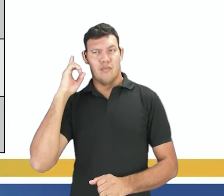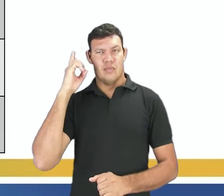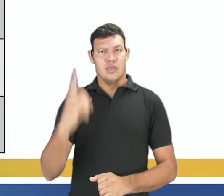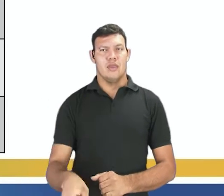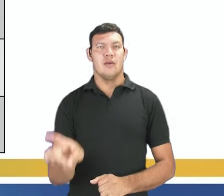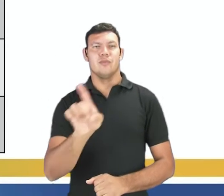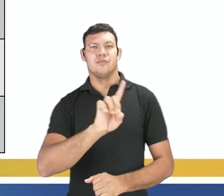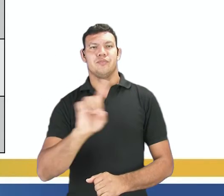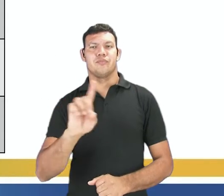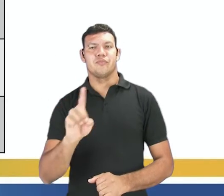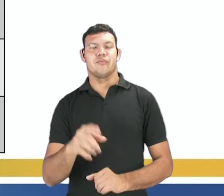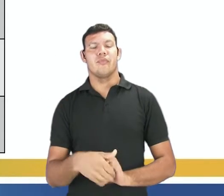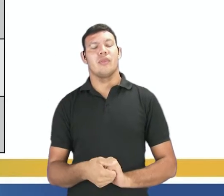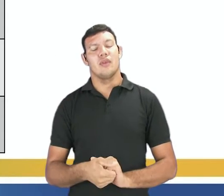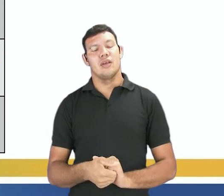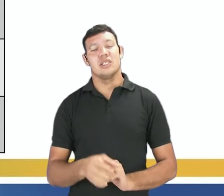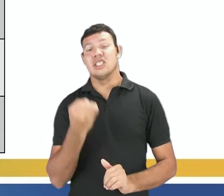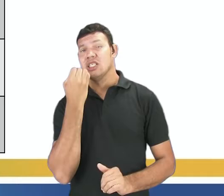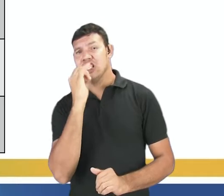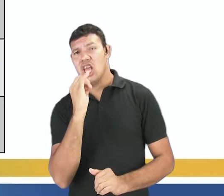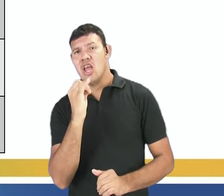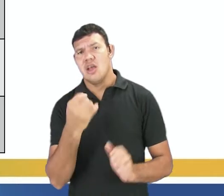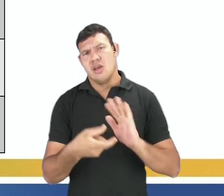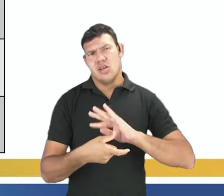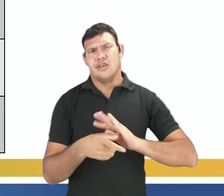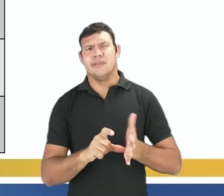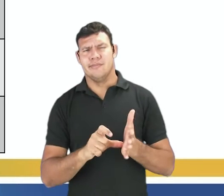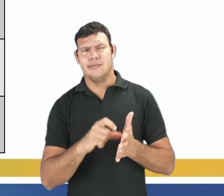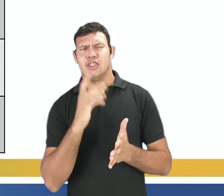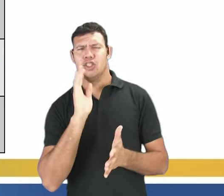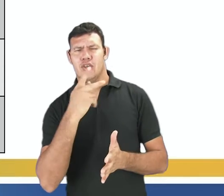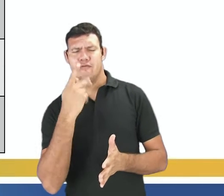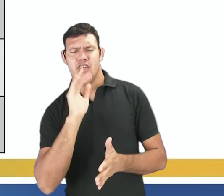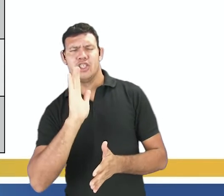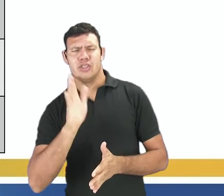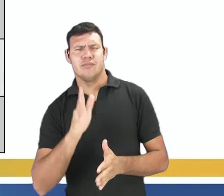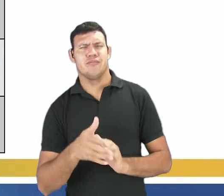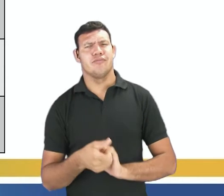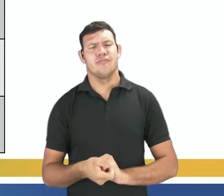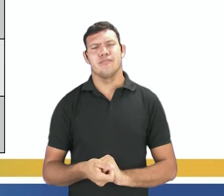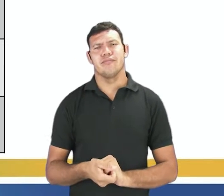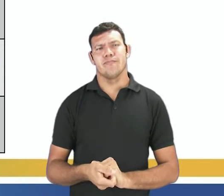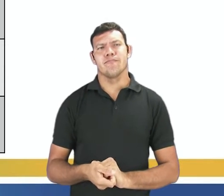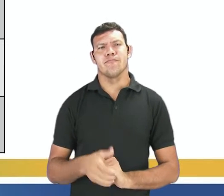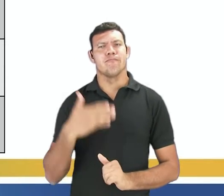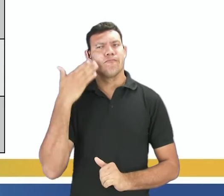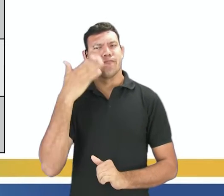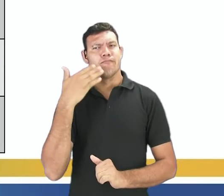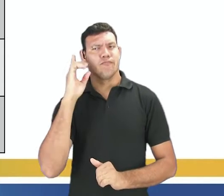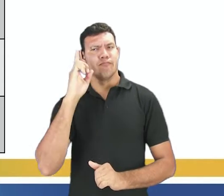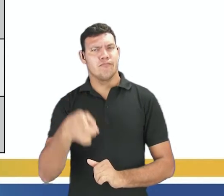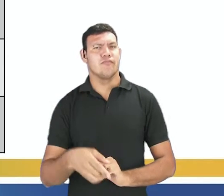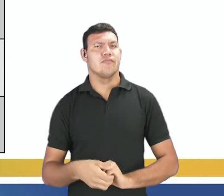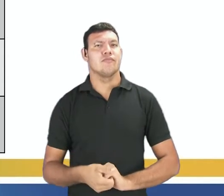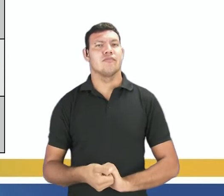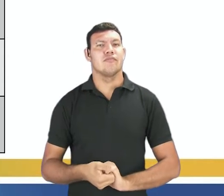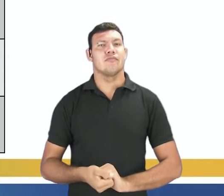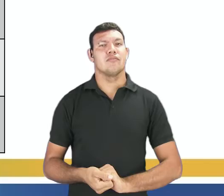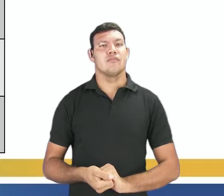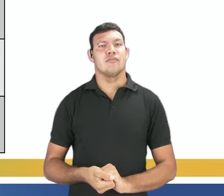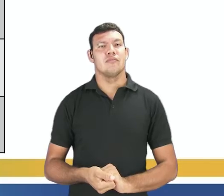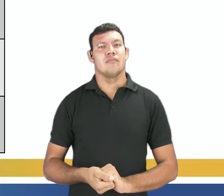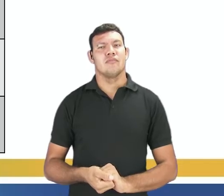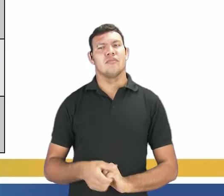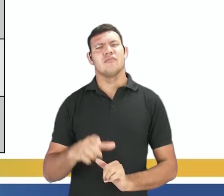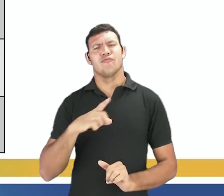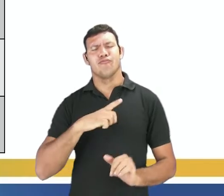seja, quando vamos reportar o que já foi dito por alguém. Tudo bem? É o discurso indireto do português. Indirect speech tem